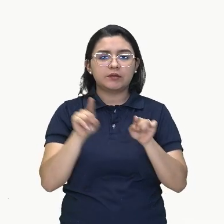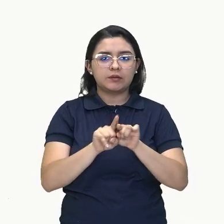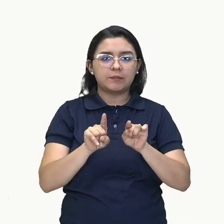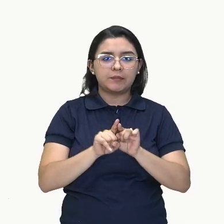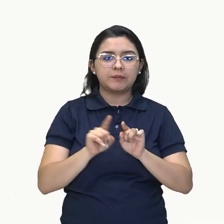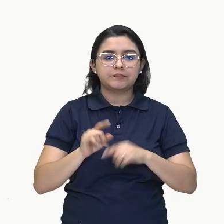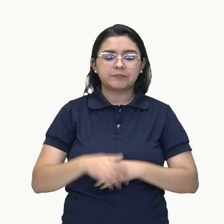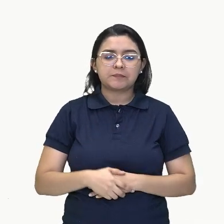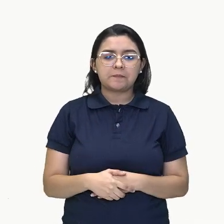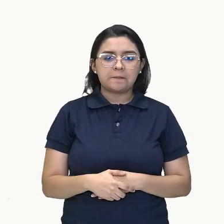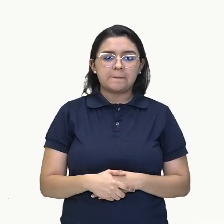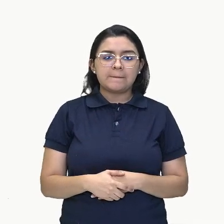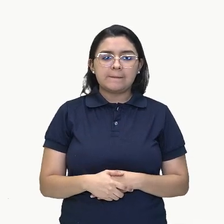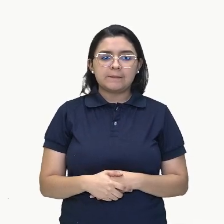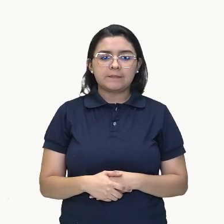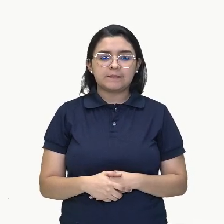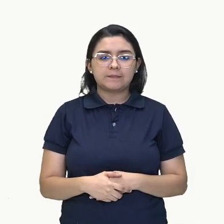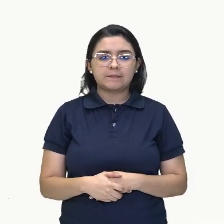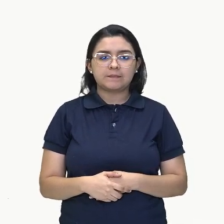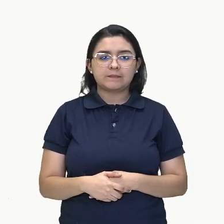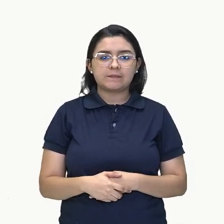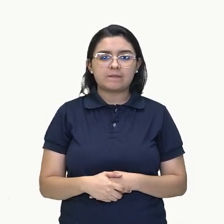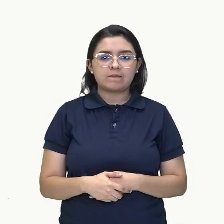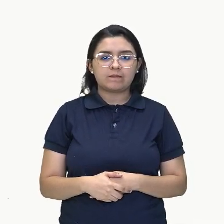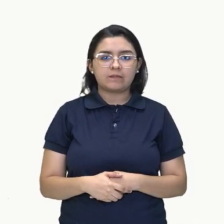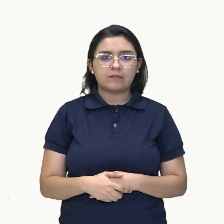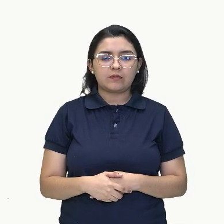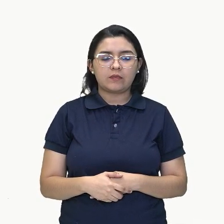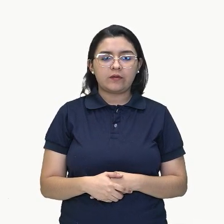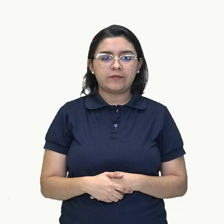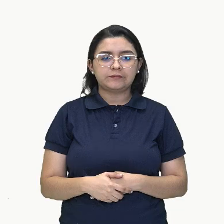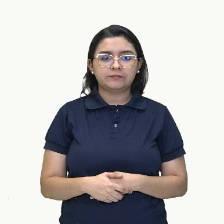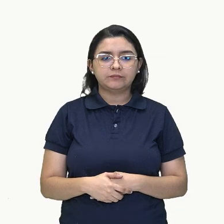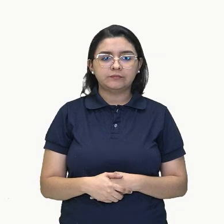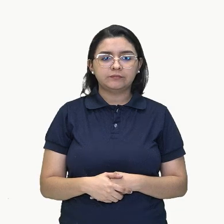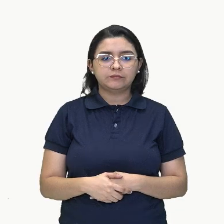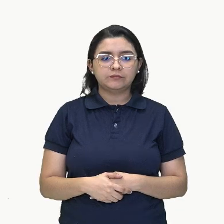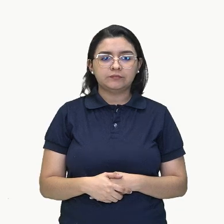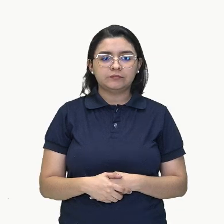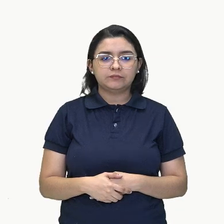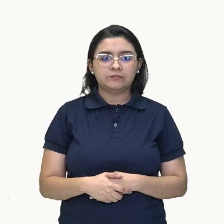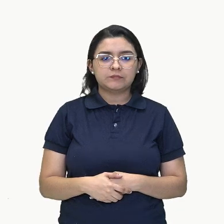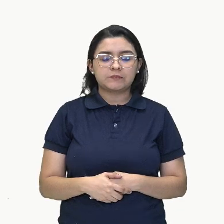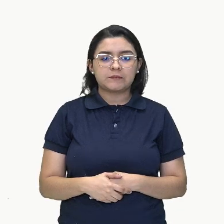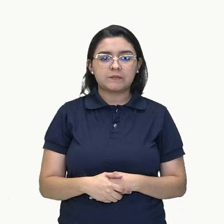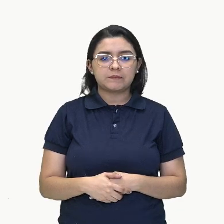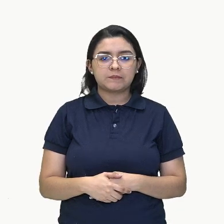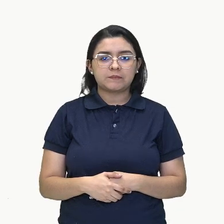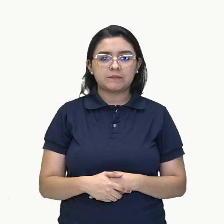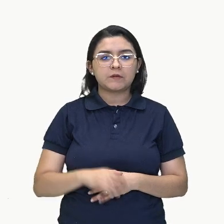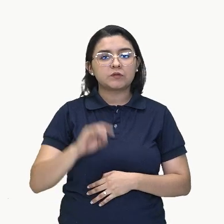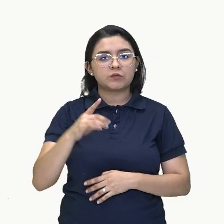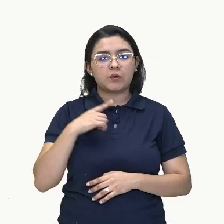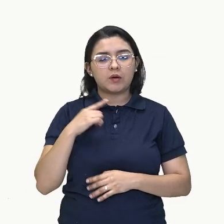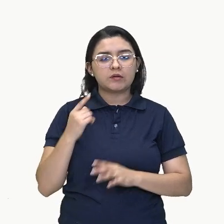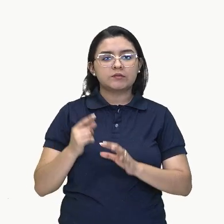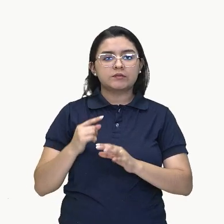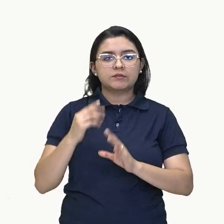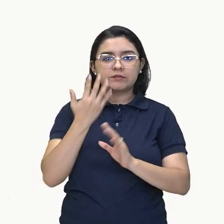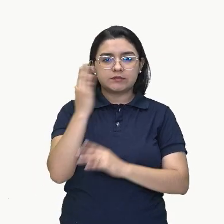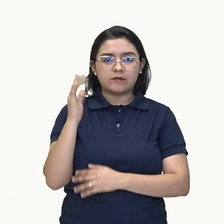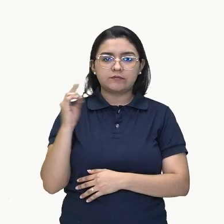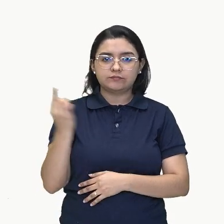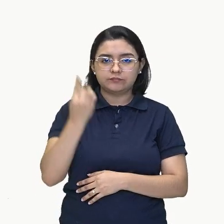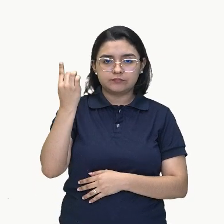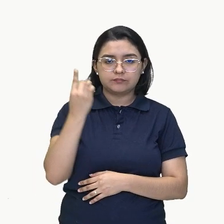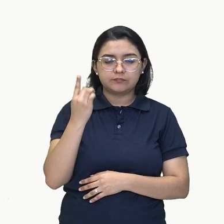dessa luz solar permanecendo aí, se desenvolvendo mais, né, essas árvores de grande porte,